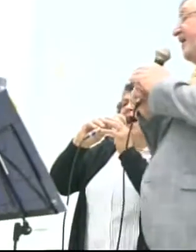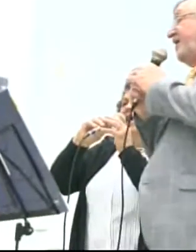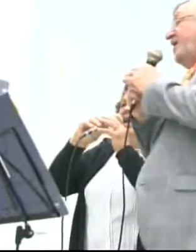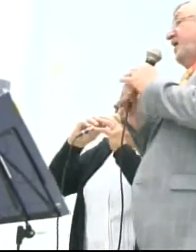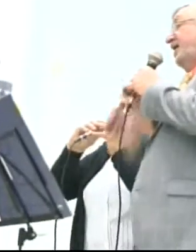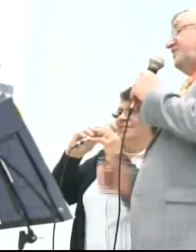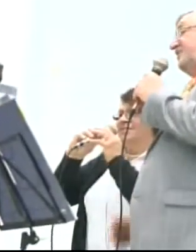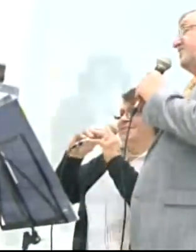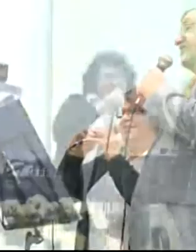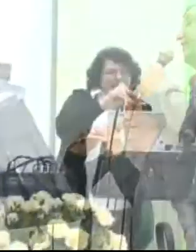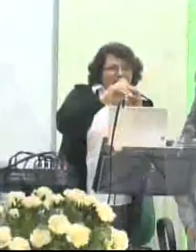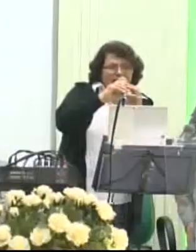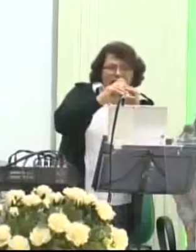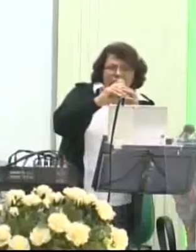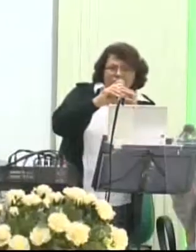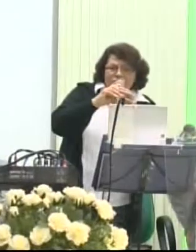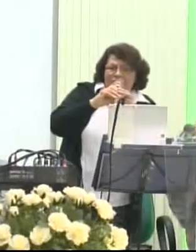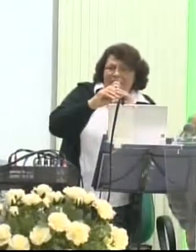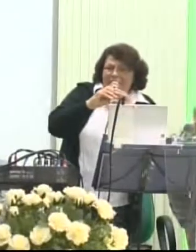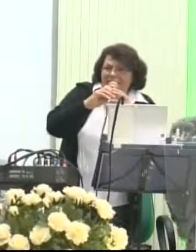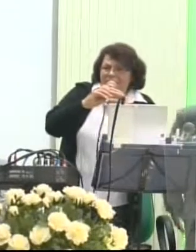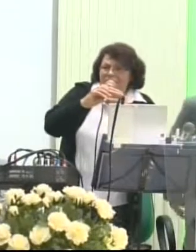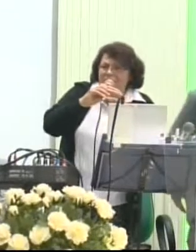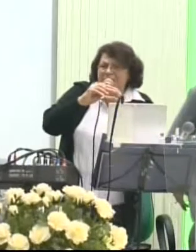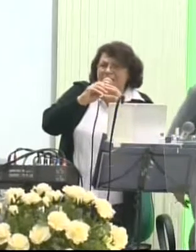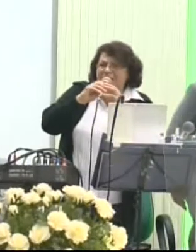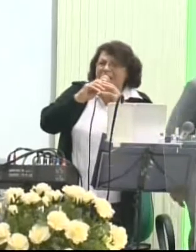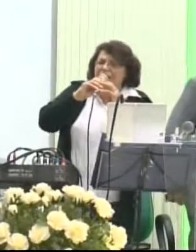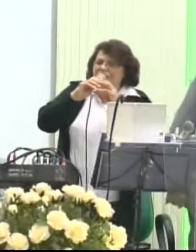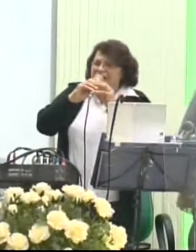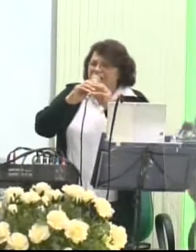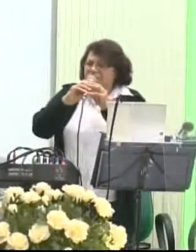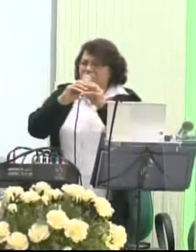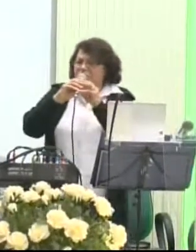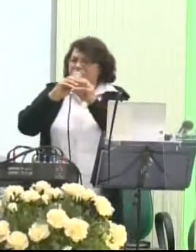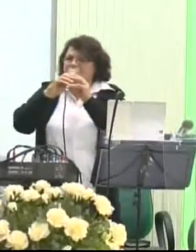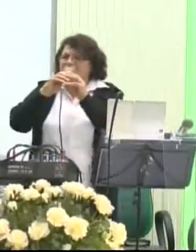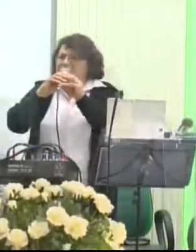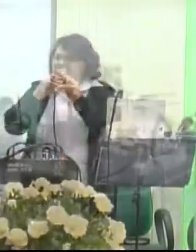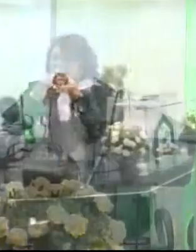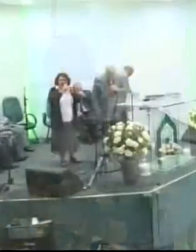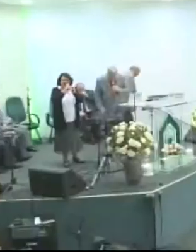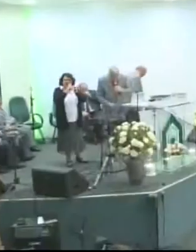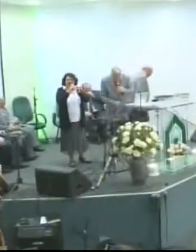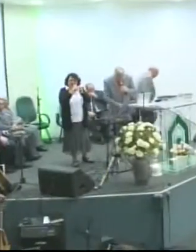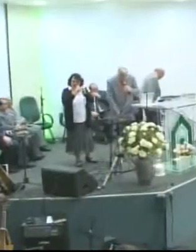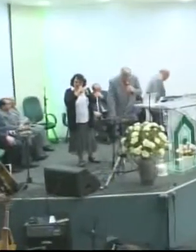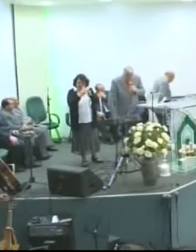Es ist nicht zu spät für dich, wenn du zu